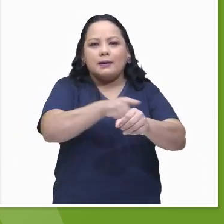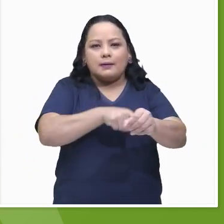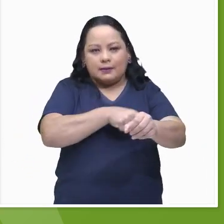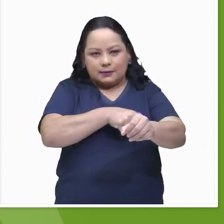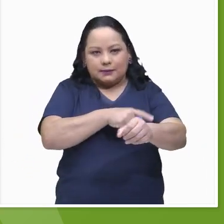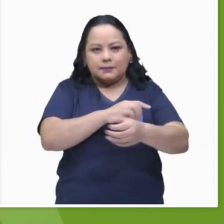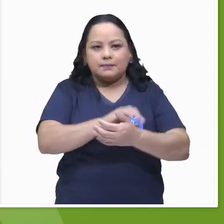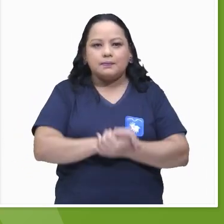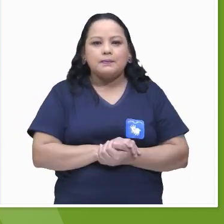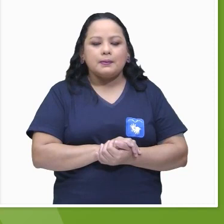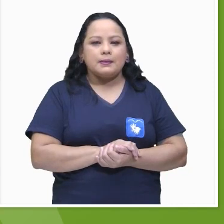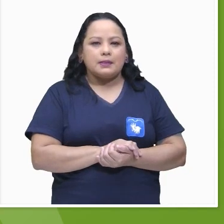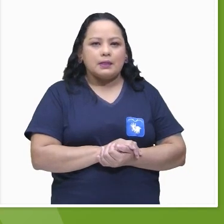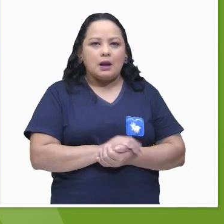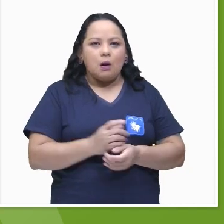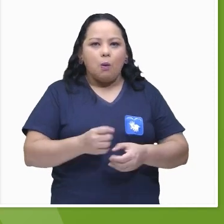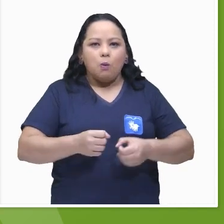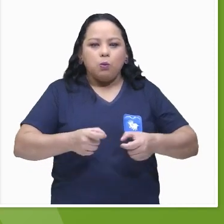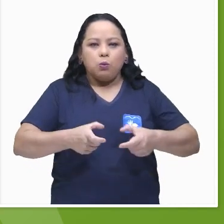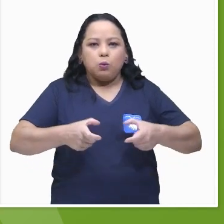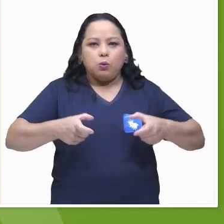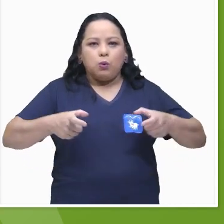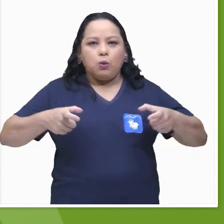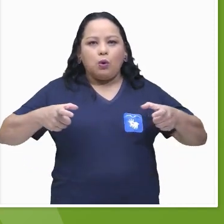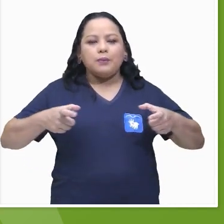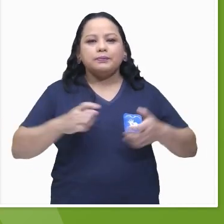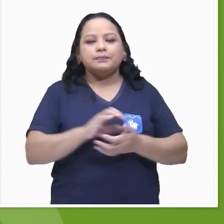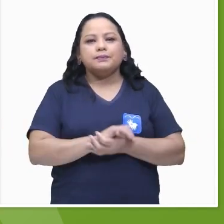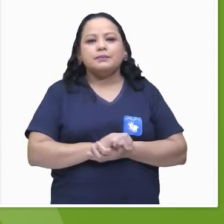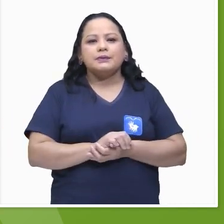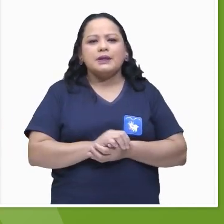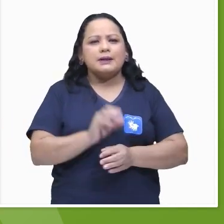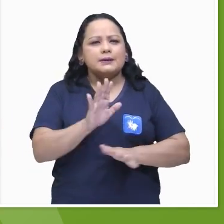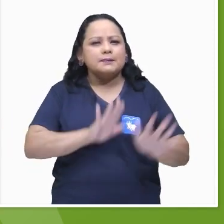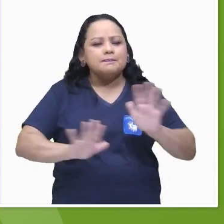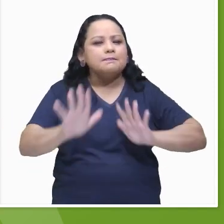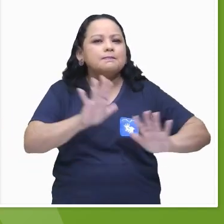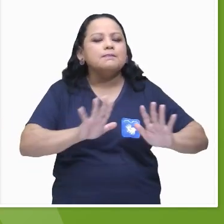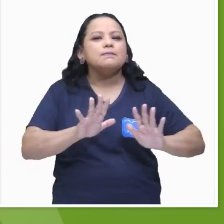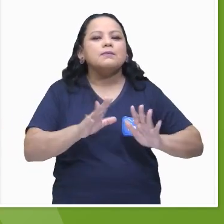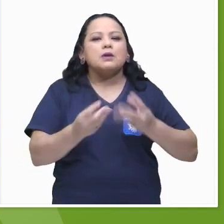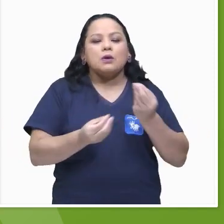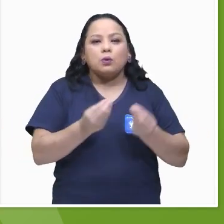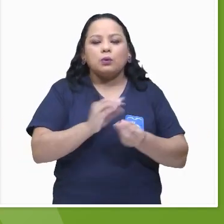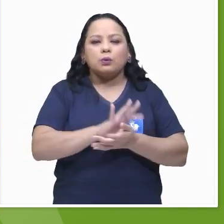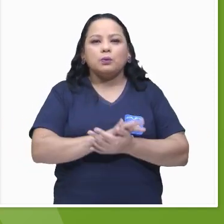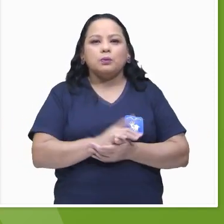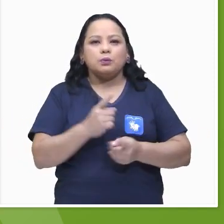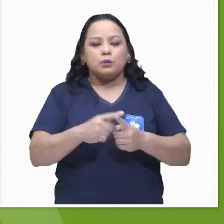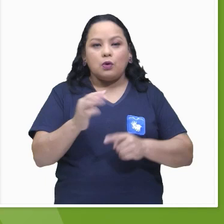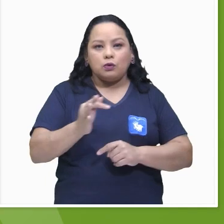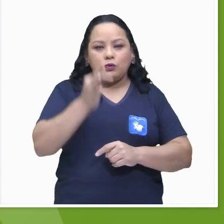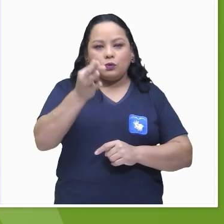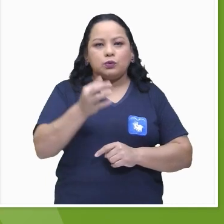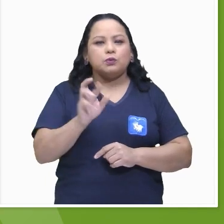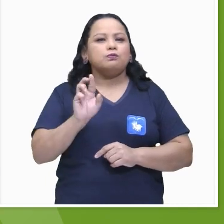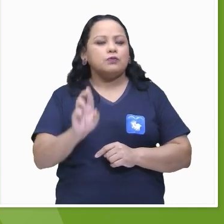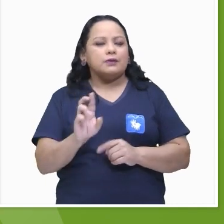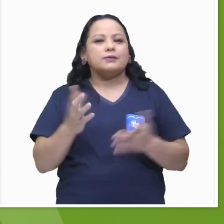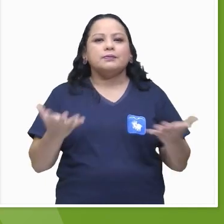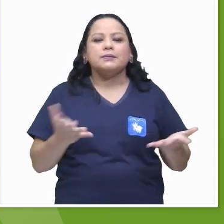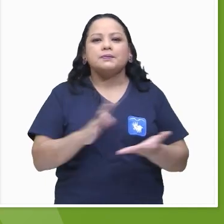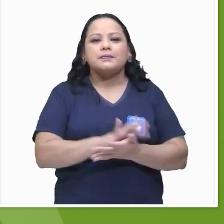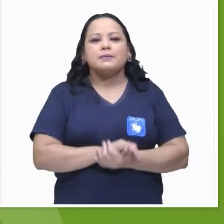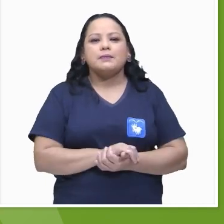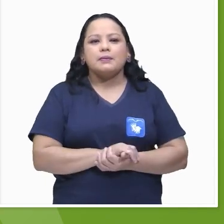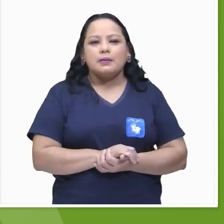endométrio espesso, vai se enchendo de sangue, se preparando para uma possível gravidez, tá?